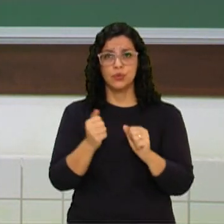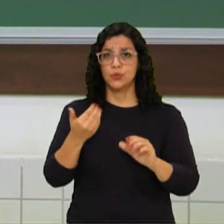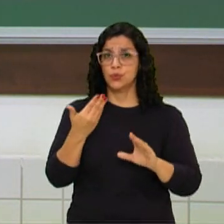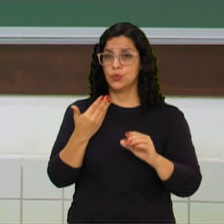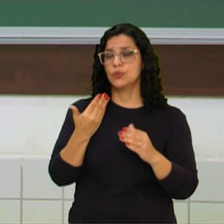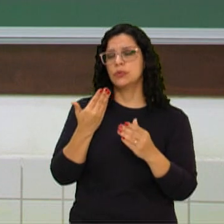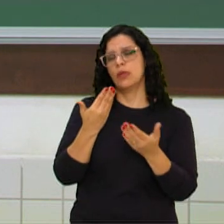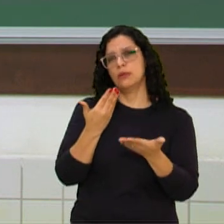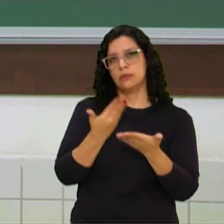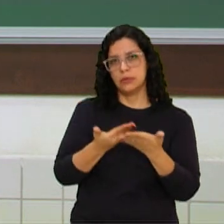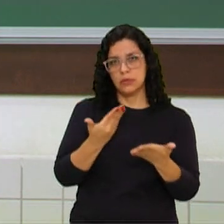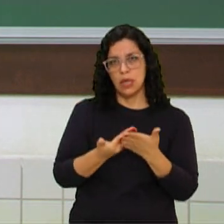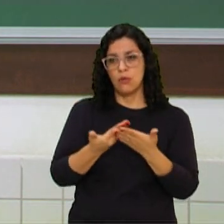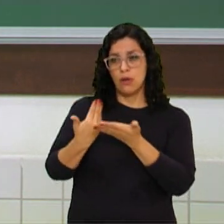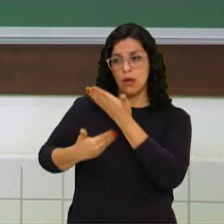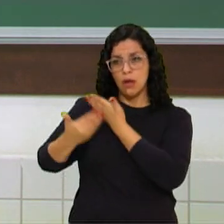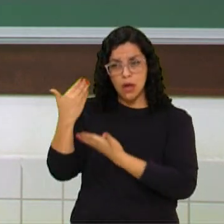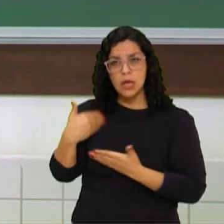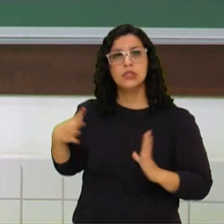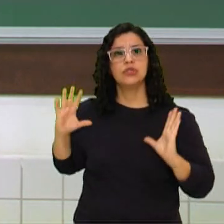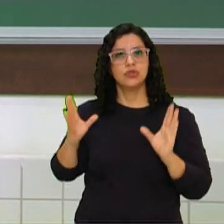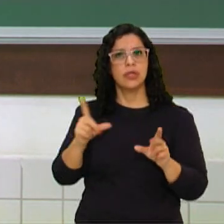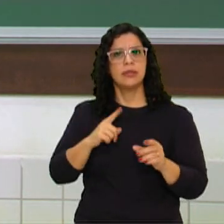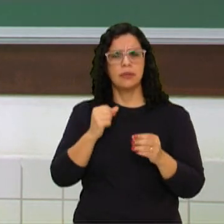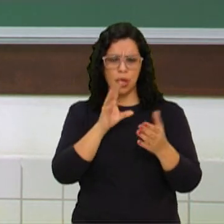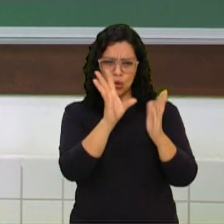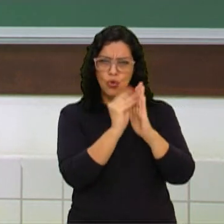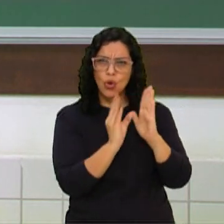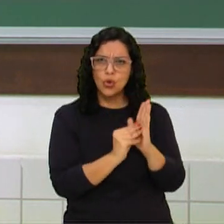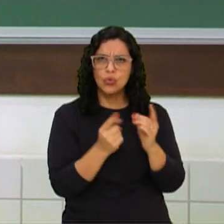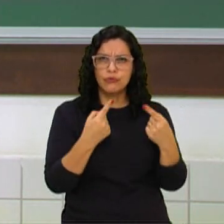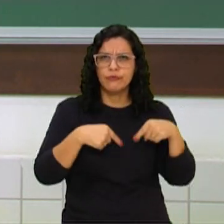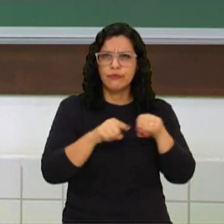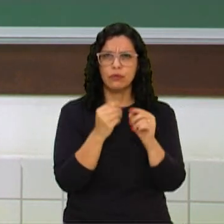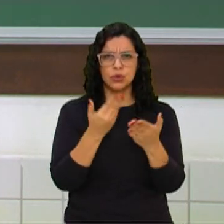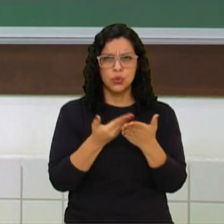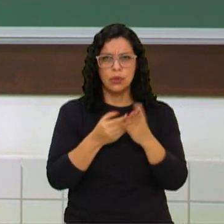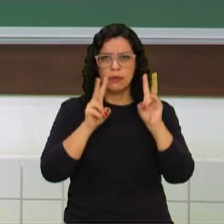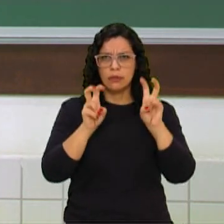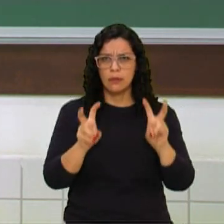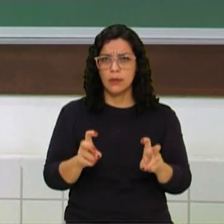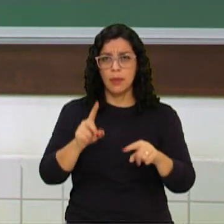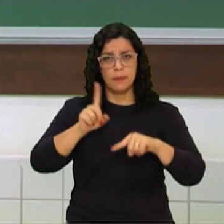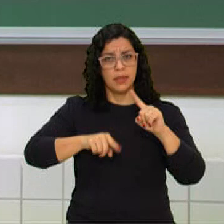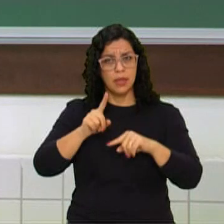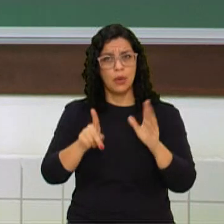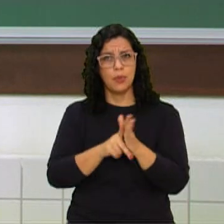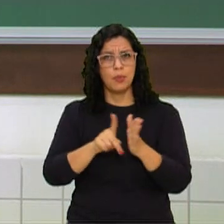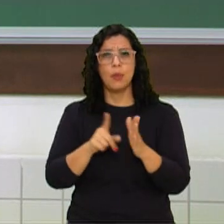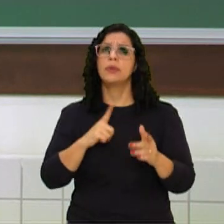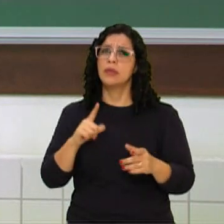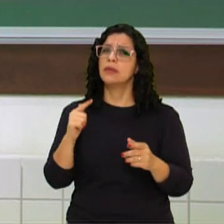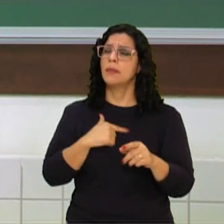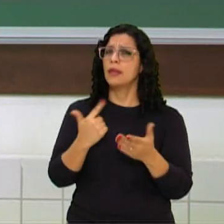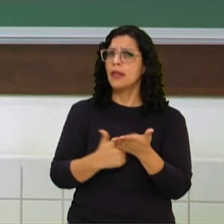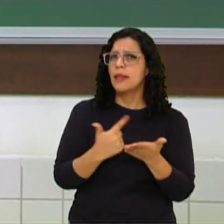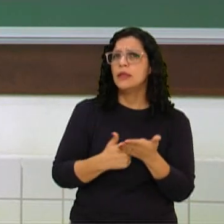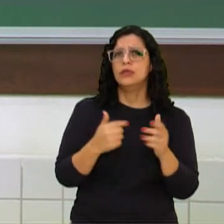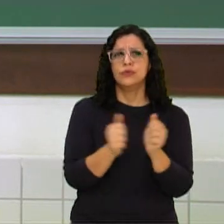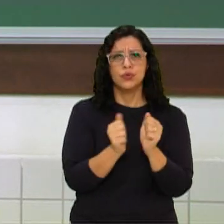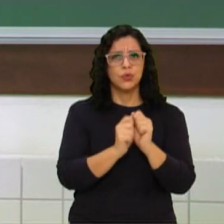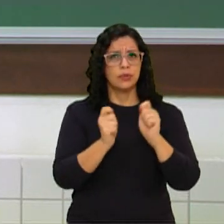aulas originais anteriores à retomada ali, que você também consegue rever o assunto, né? Você tem material didático, muitas vezes tem em casa,